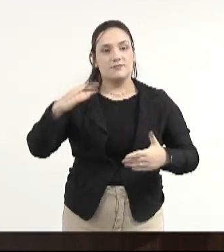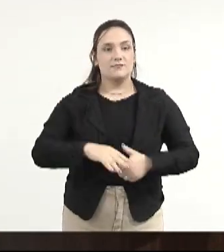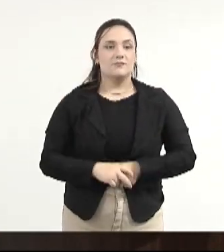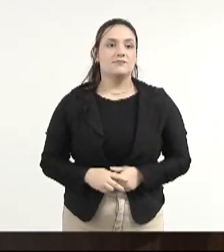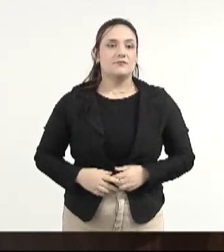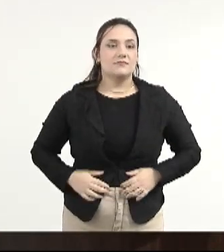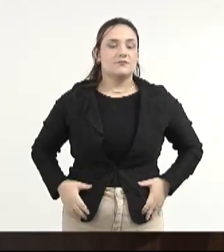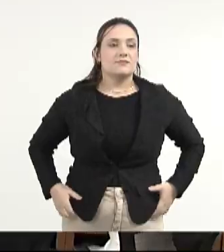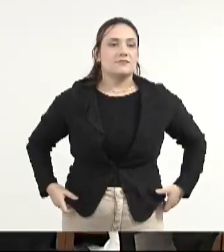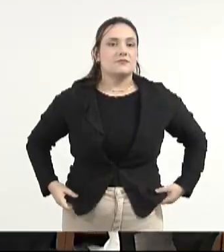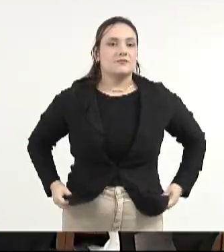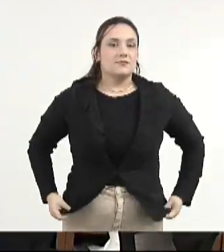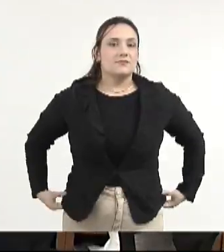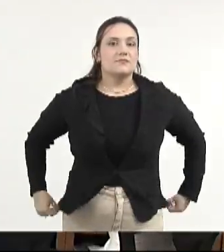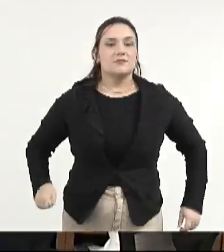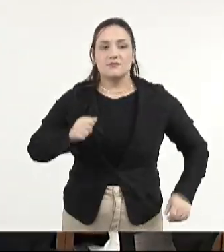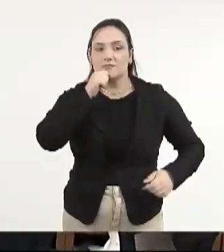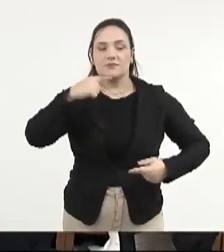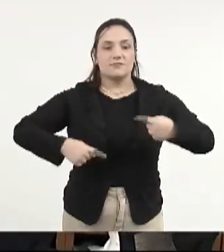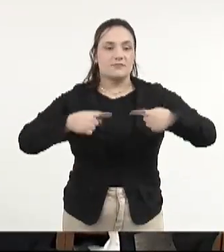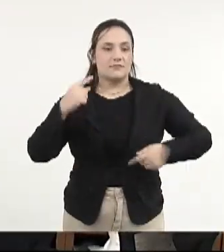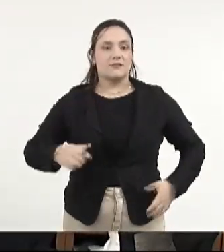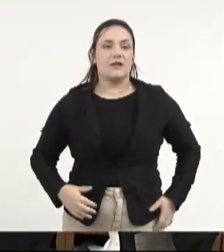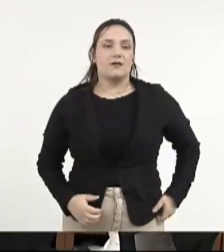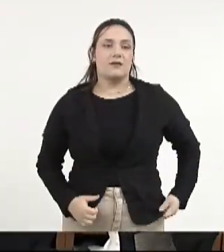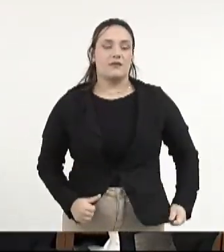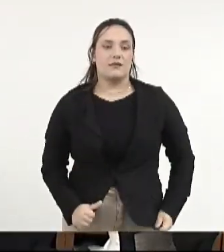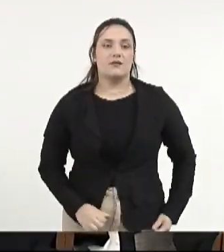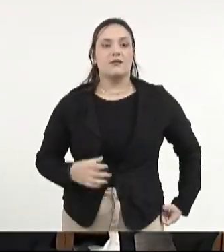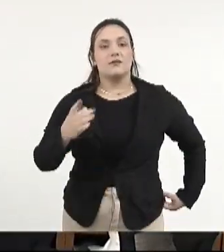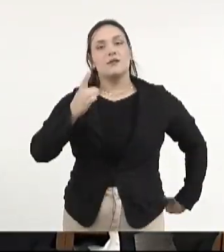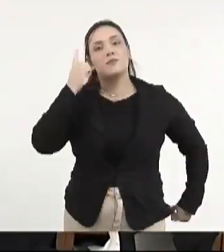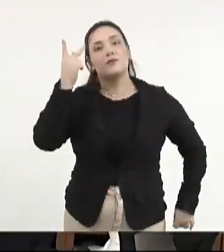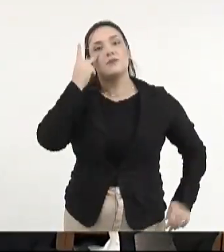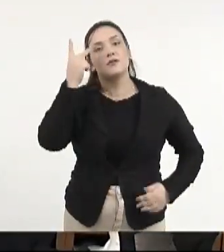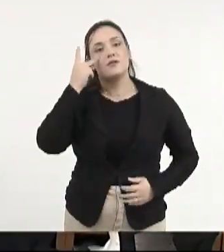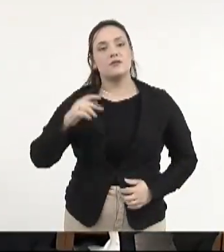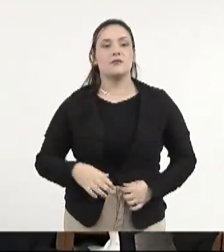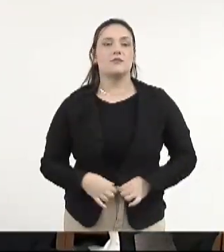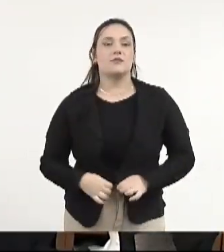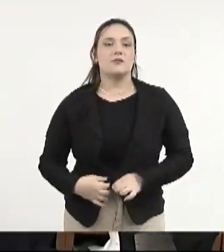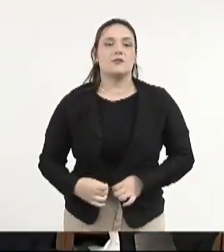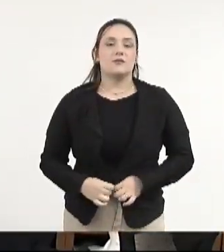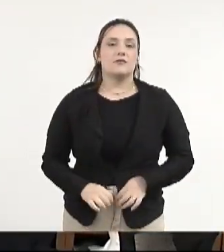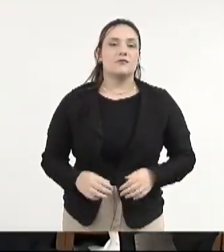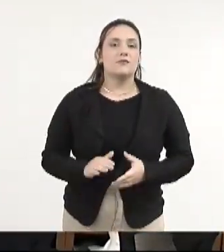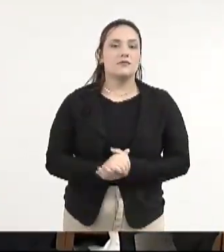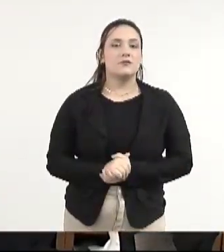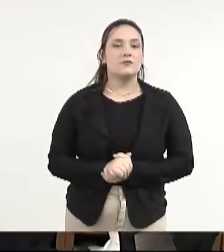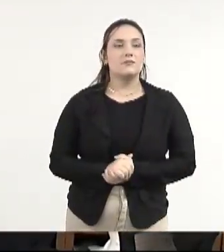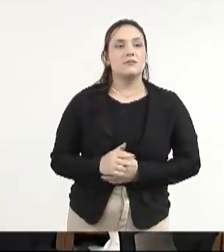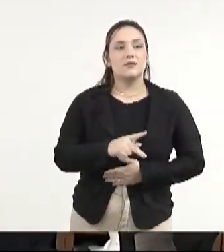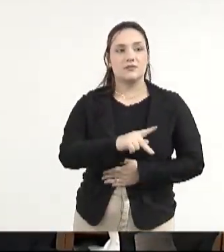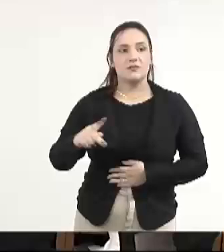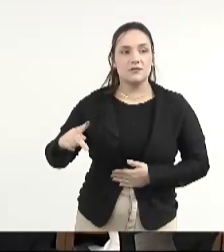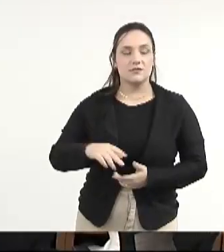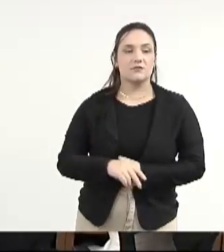Muito obrigado. Para discutir, ainda presidente. Discussão, deputado Pedro Kemp. Senhor presidente,